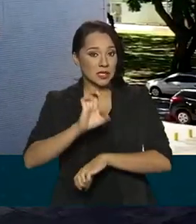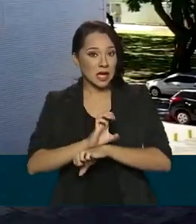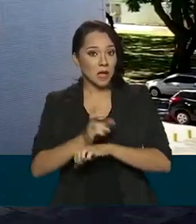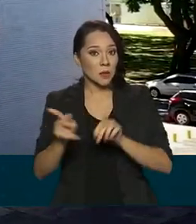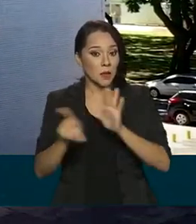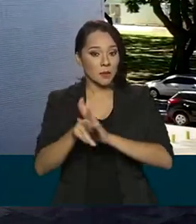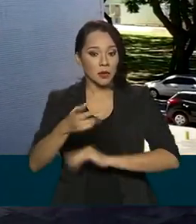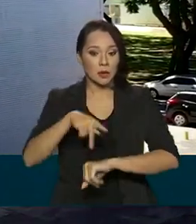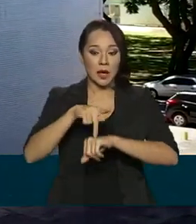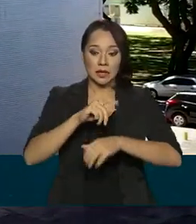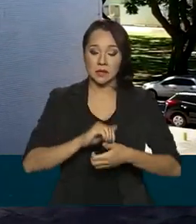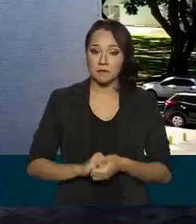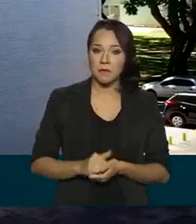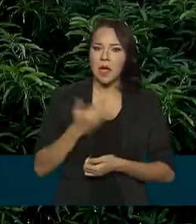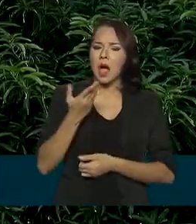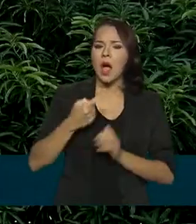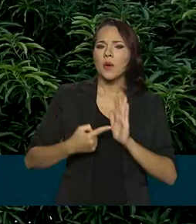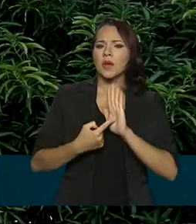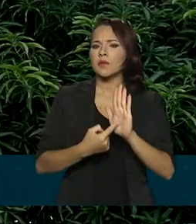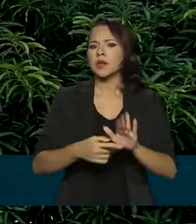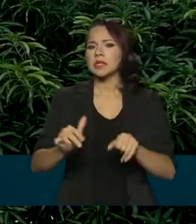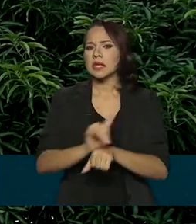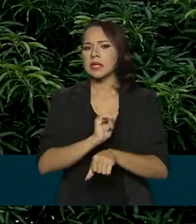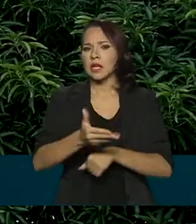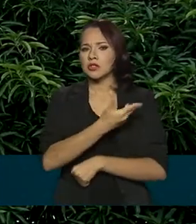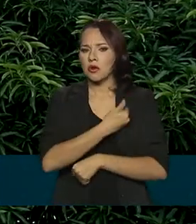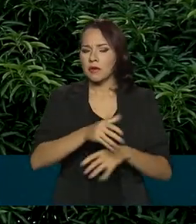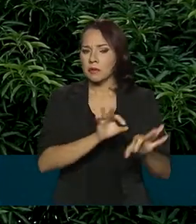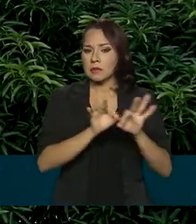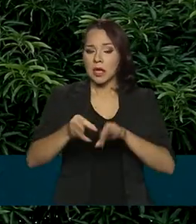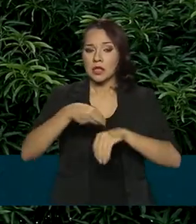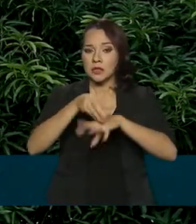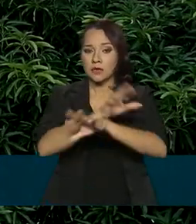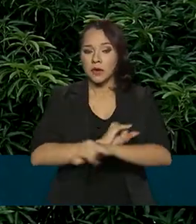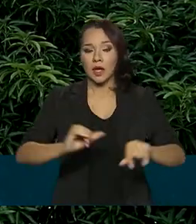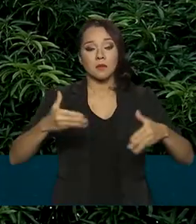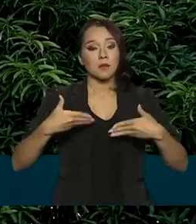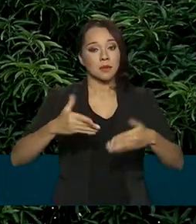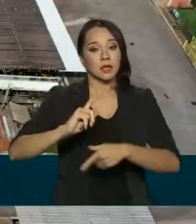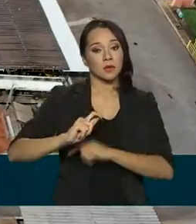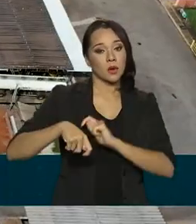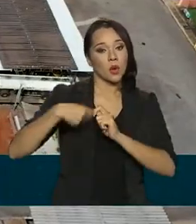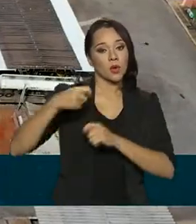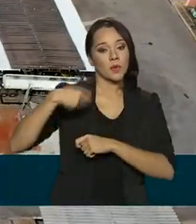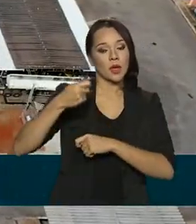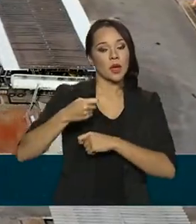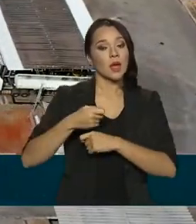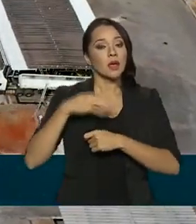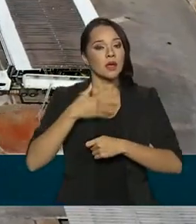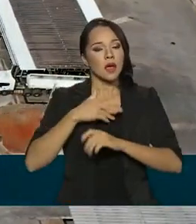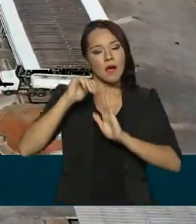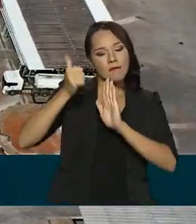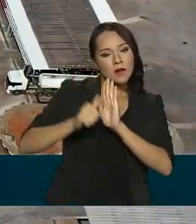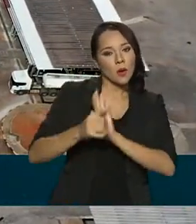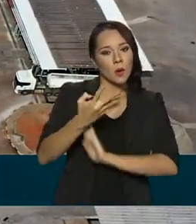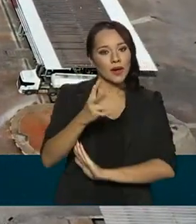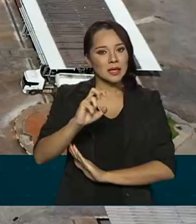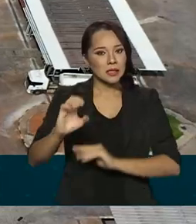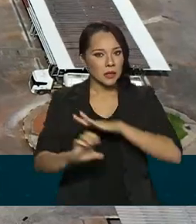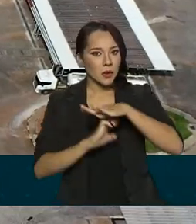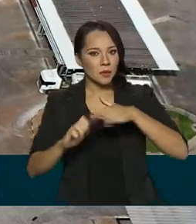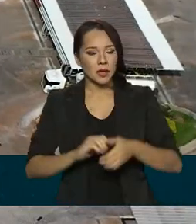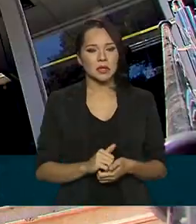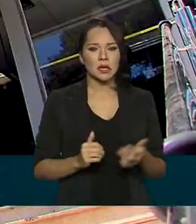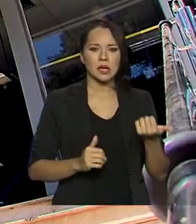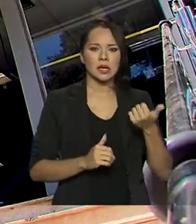certificação do indicador de governança é divulgada pelo Ministério da economia que avaliou 45 estatais